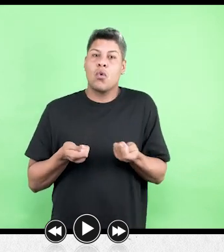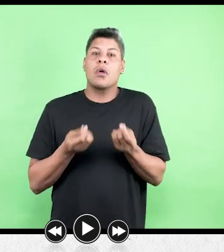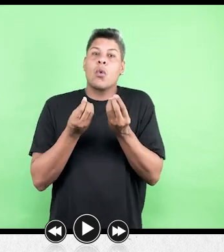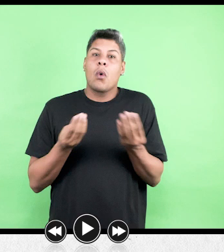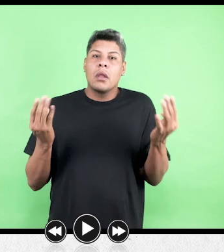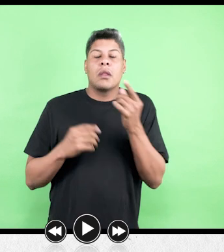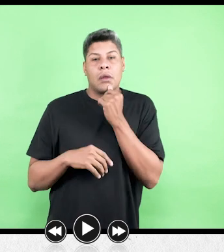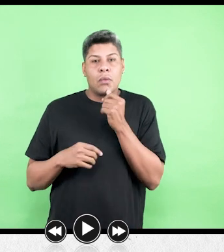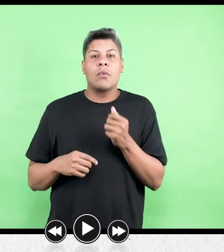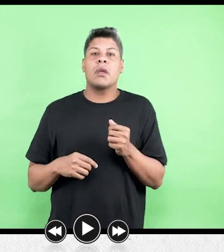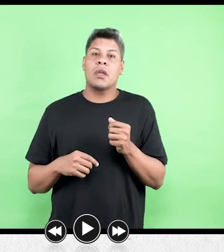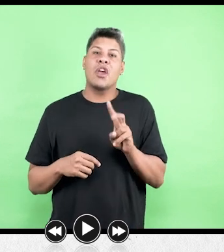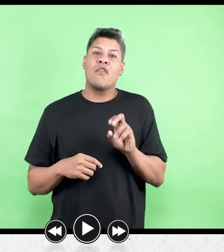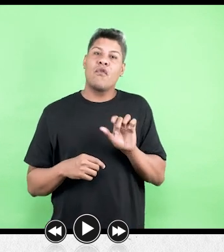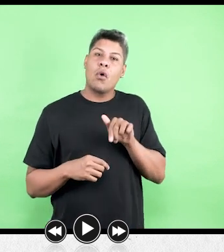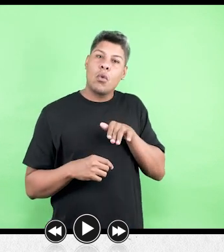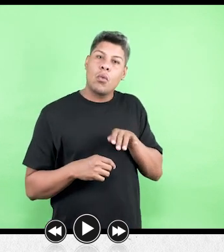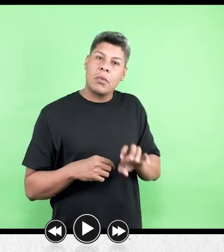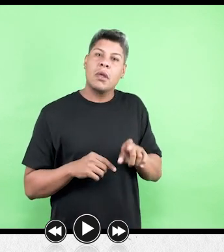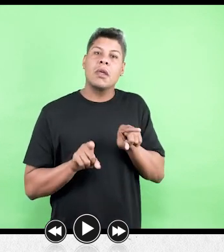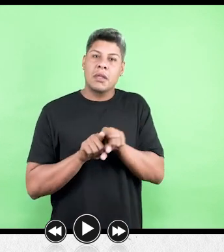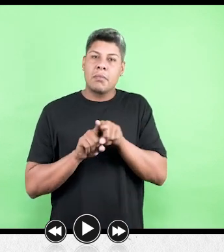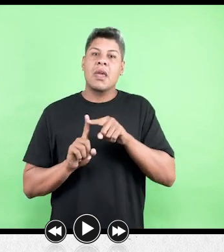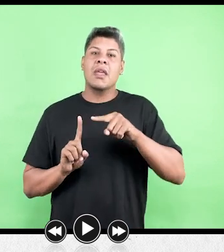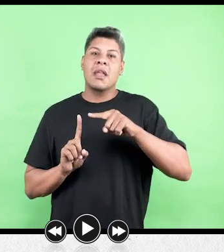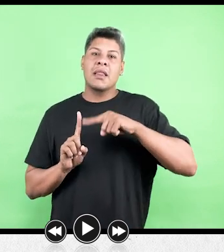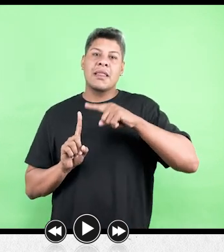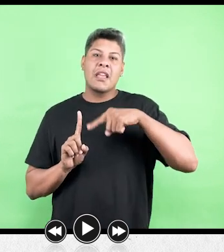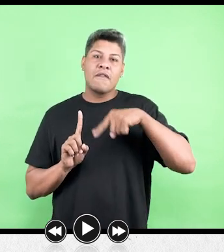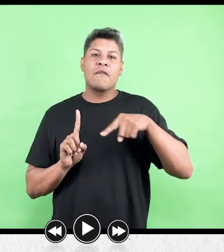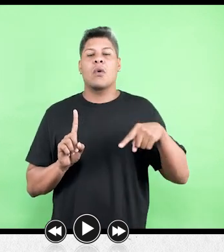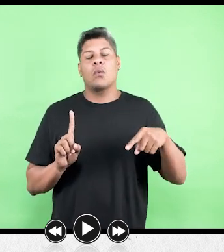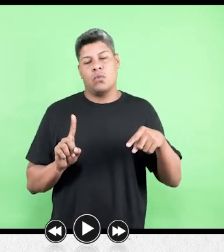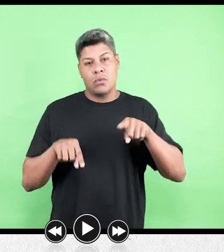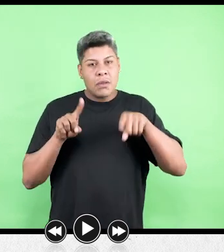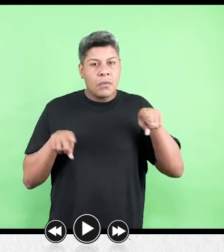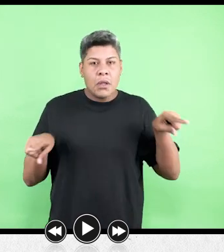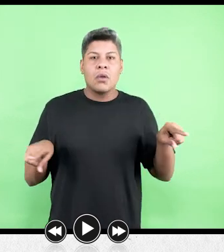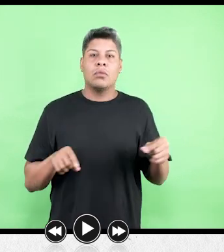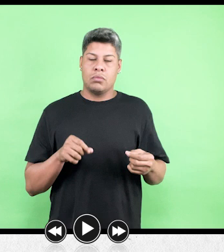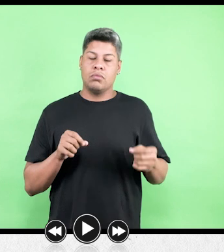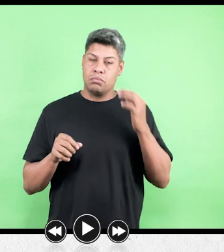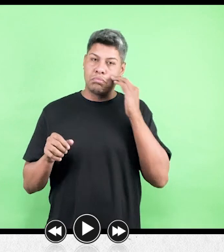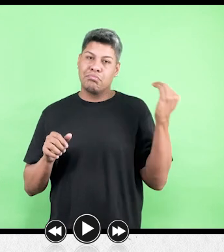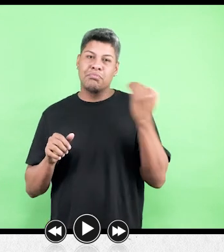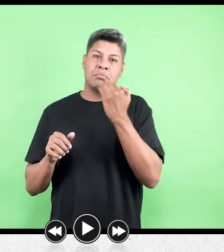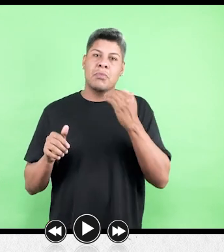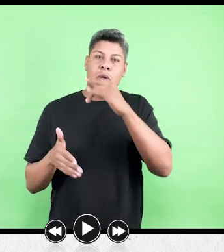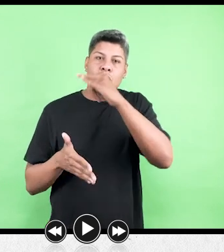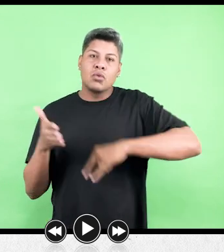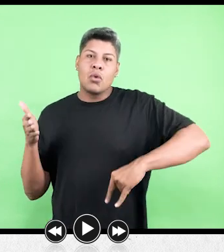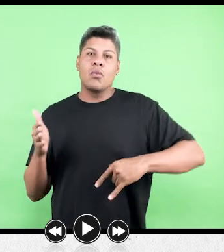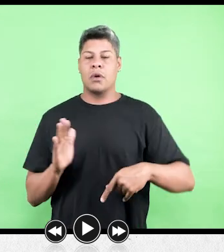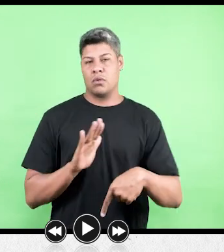volume captado e o nível, né, de alguns reservatórios ele está de acordo, inclusive com os documentos legais, principalmente a